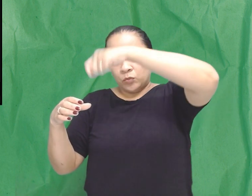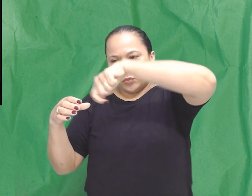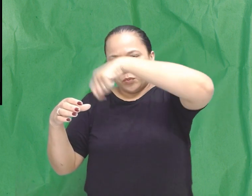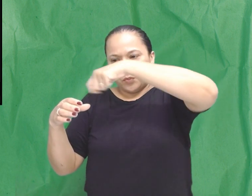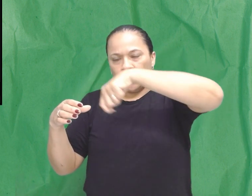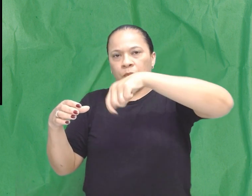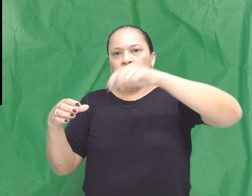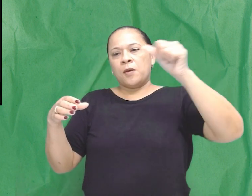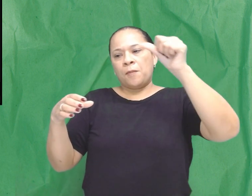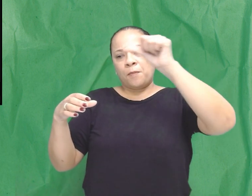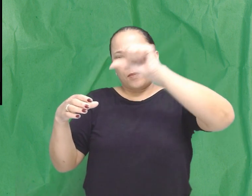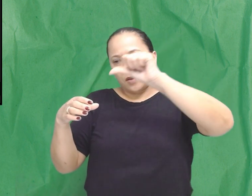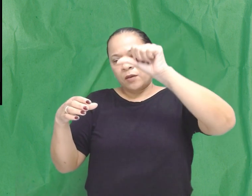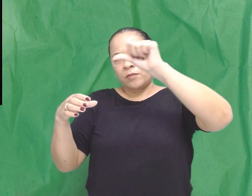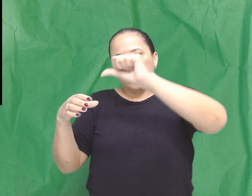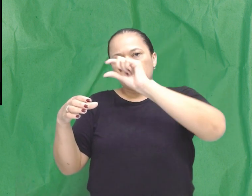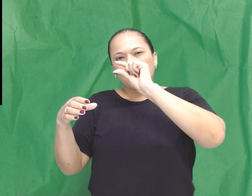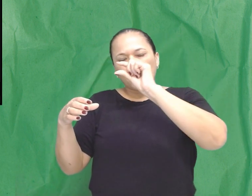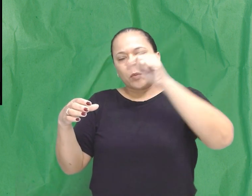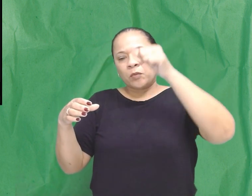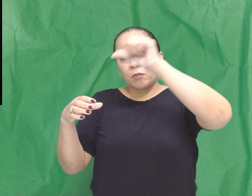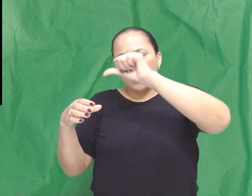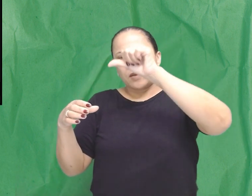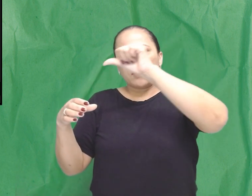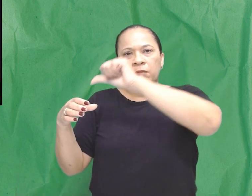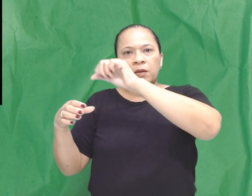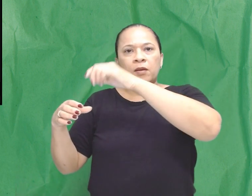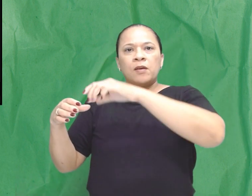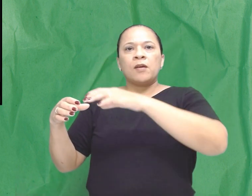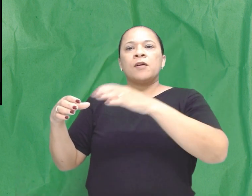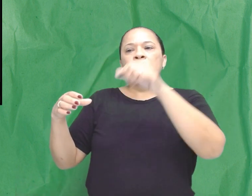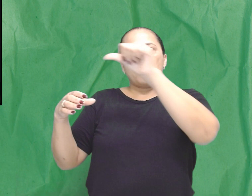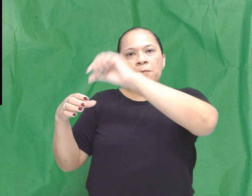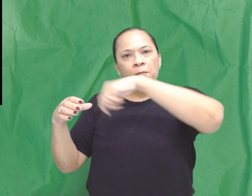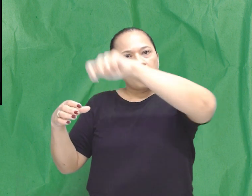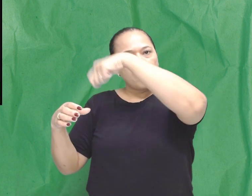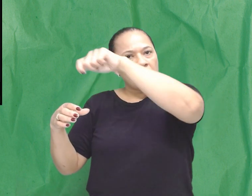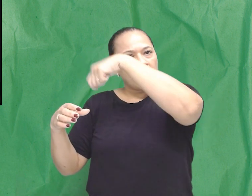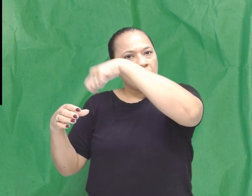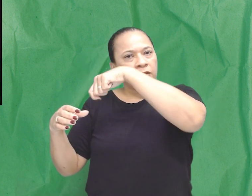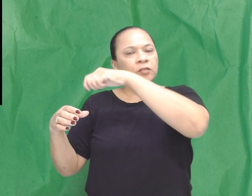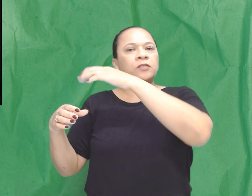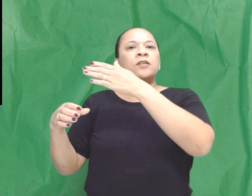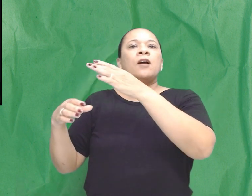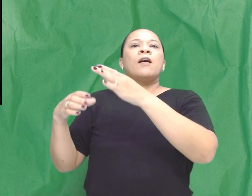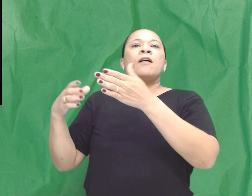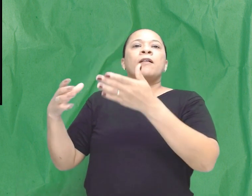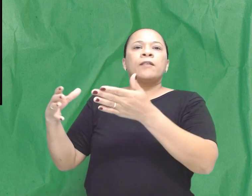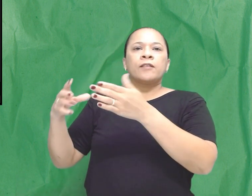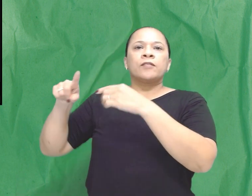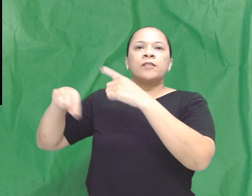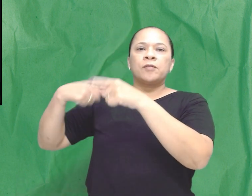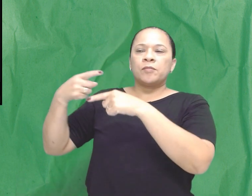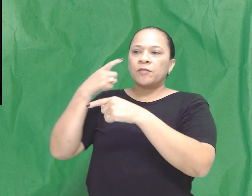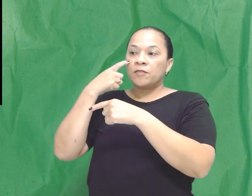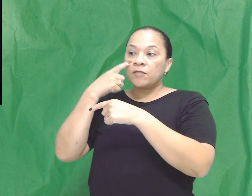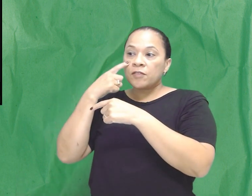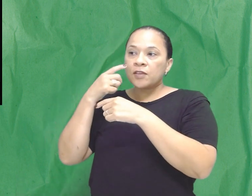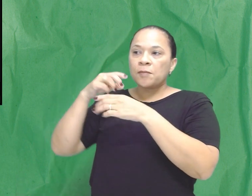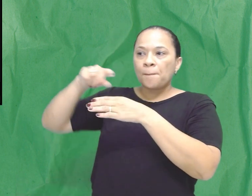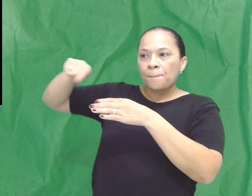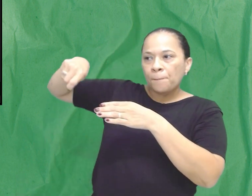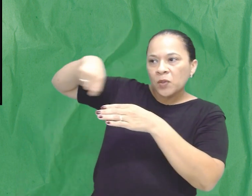Você alcança o ponto chamado ponto médio ou de volume quando você, ao misturar a